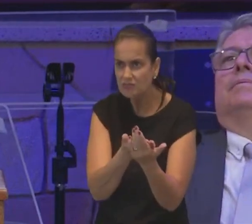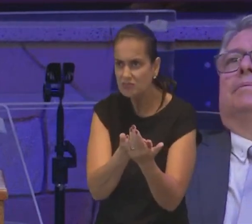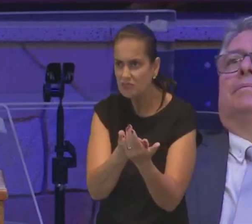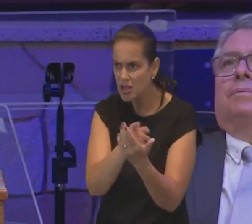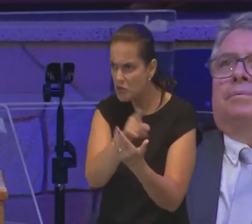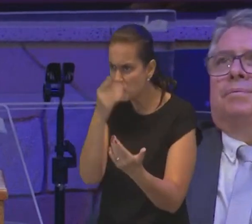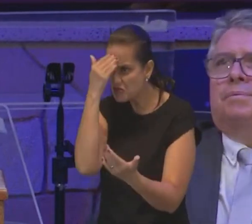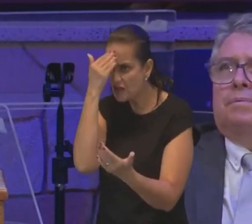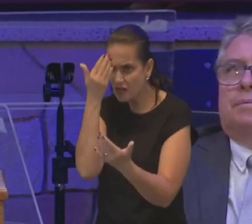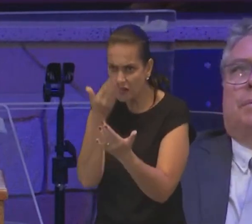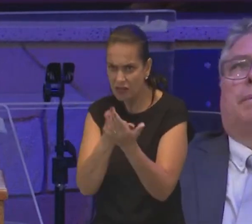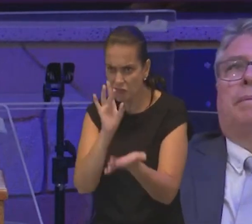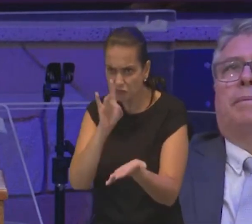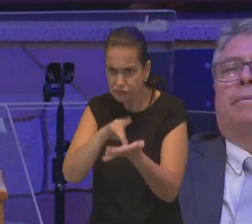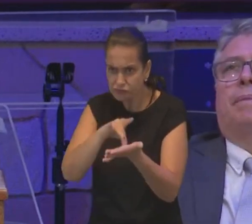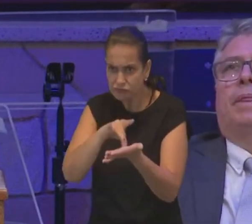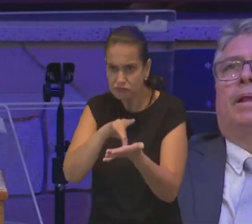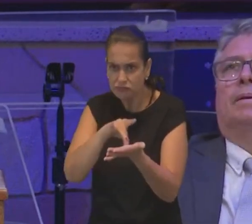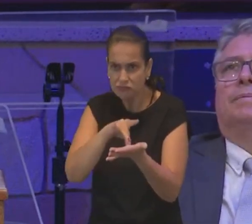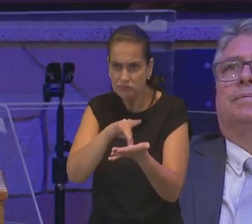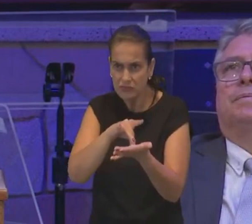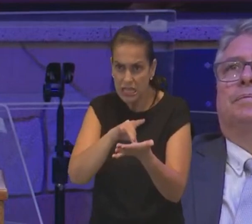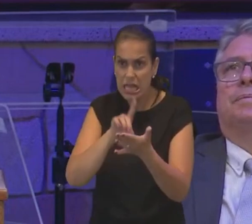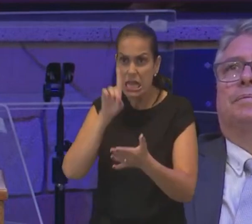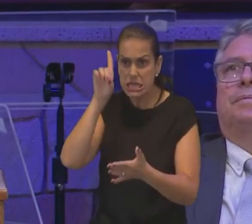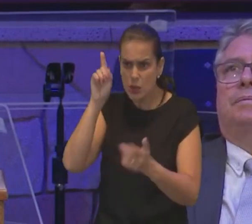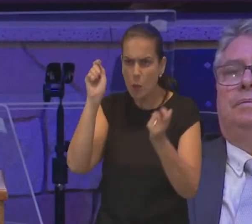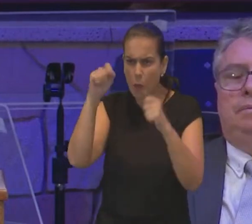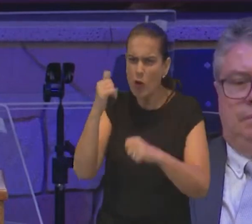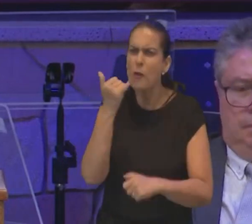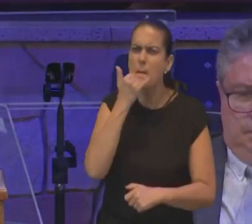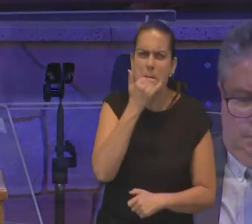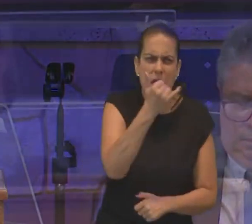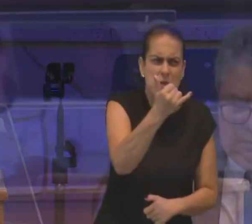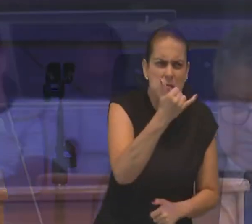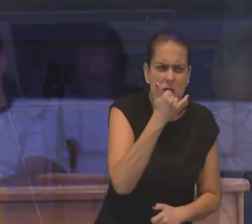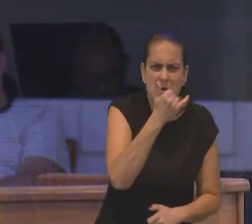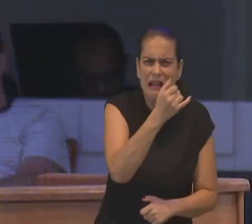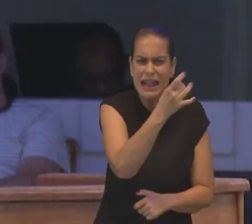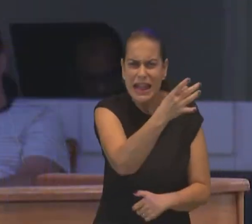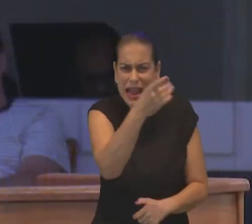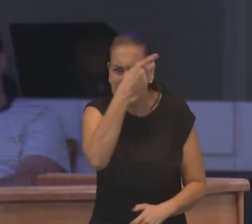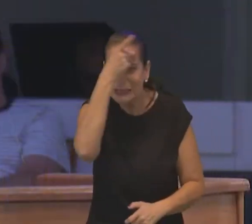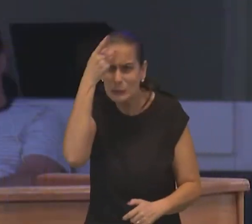Você acredita nisso, meus irmãos? Que Deus possa perdoar aquelas pessoas que estão lá dentro?